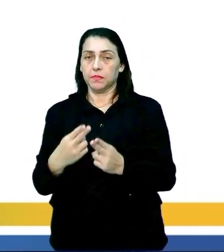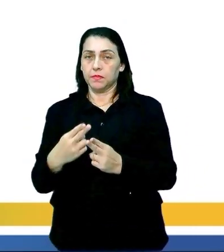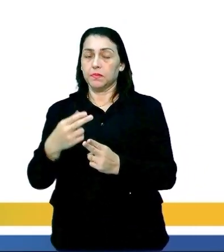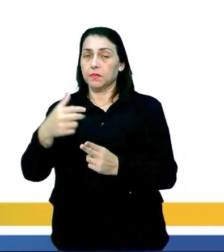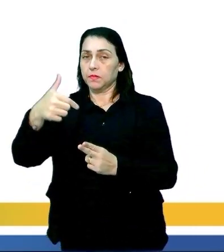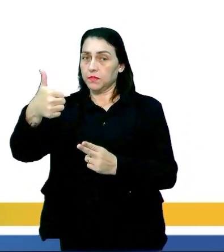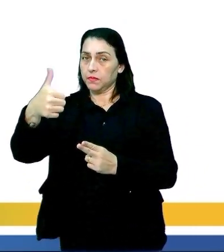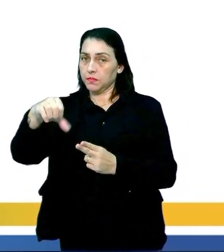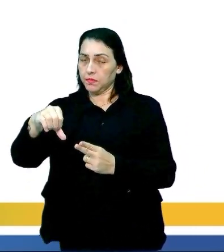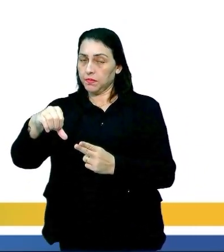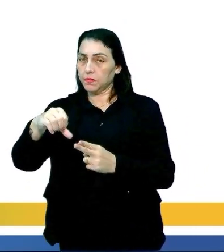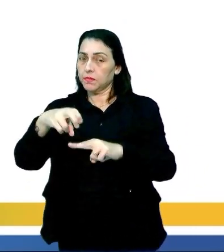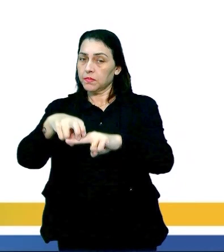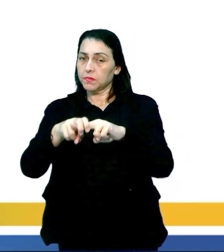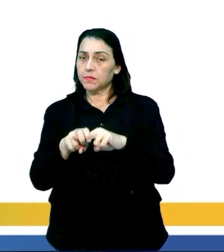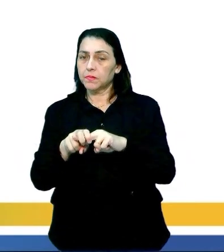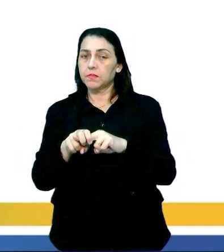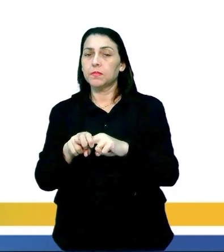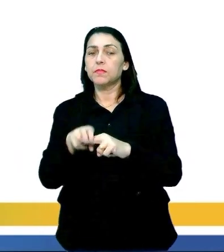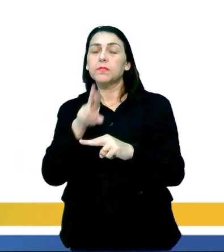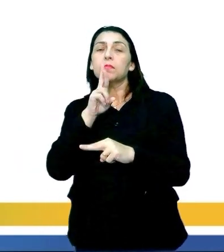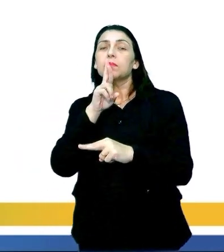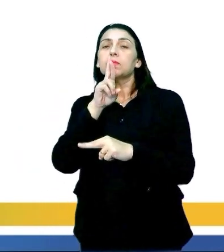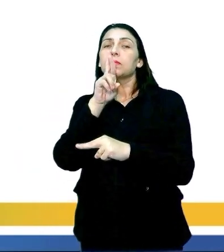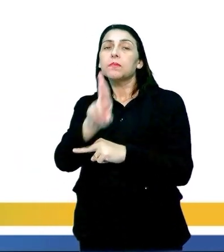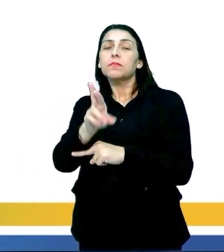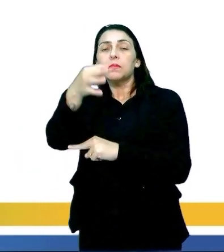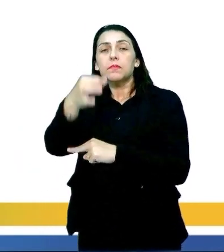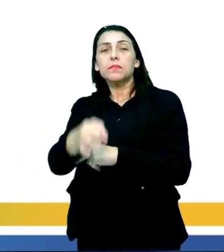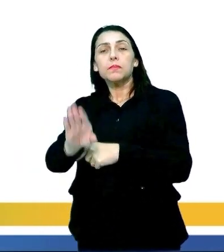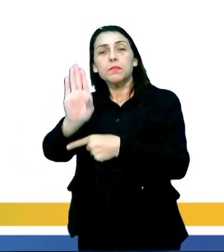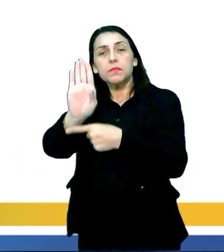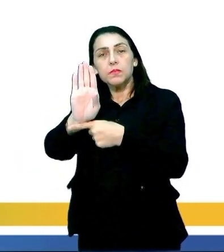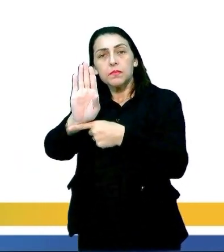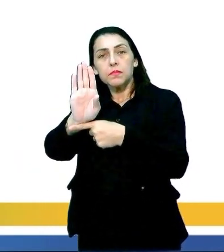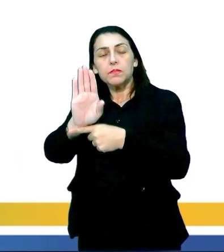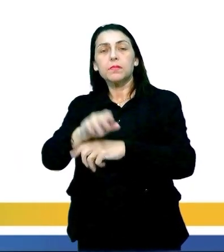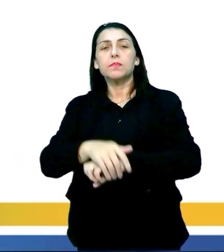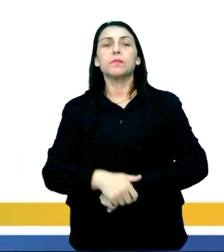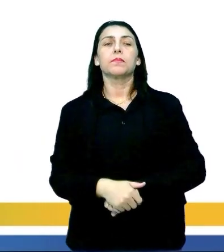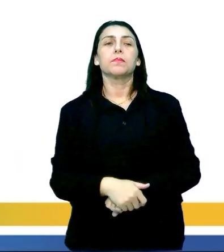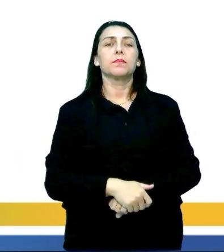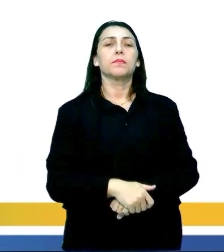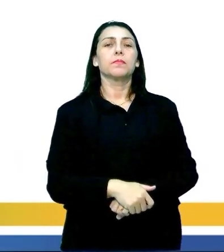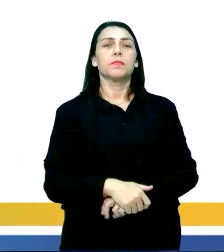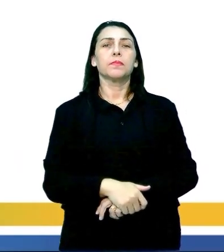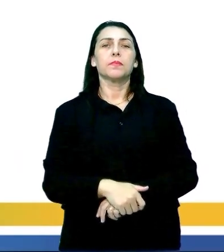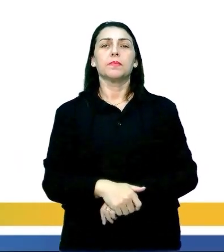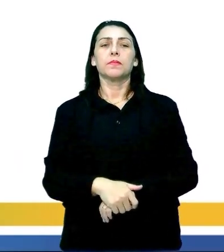tá? É igual a 19. Portanto, aí, a nossa alternativa correta é a letra B.